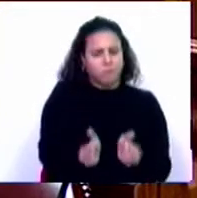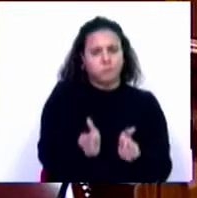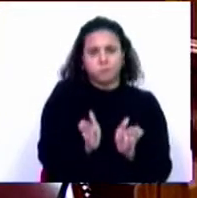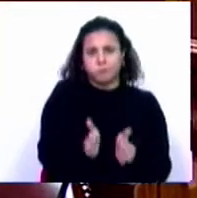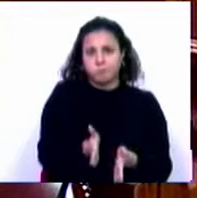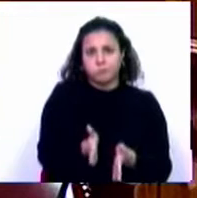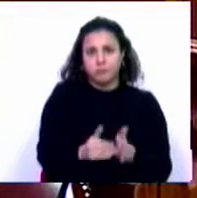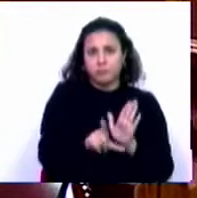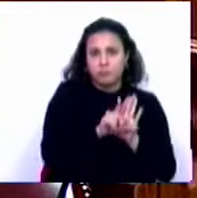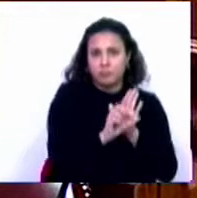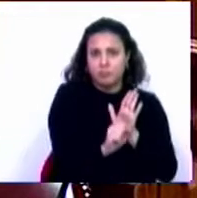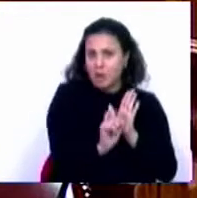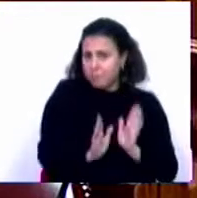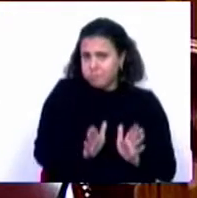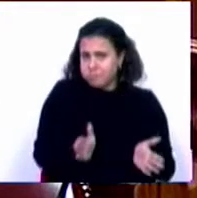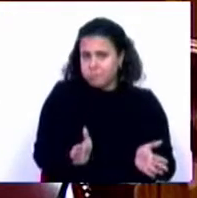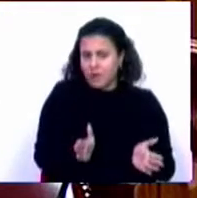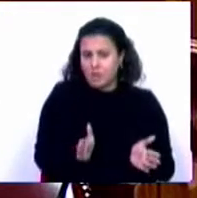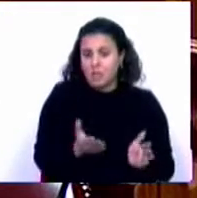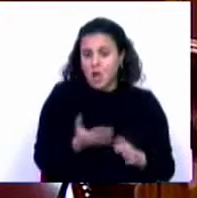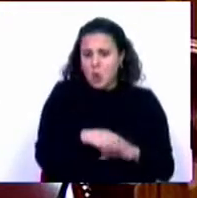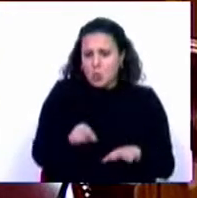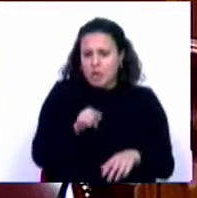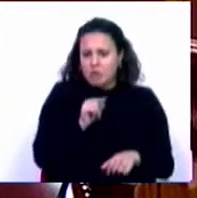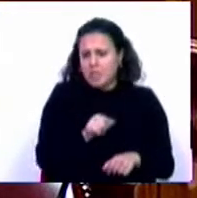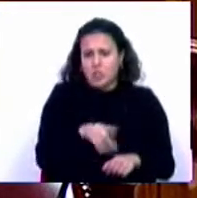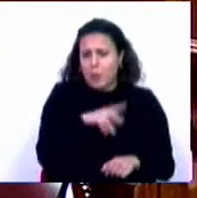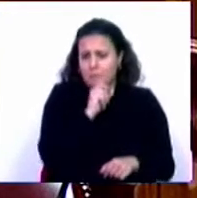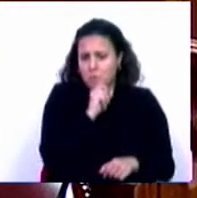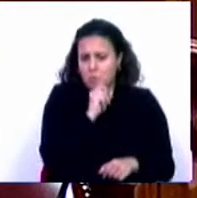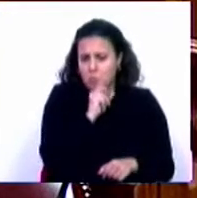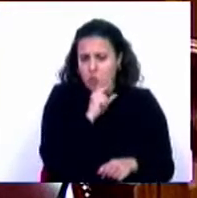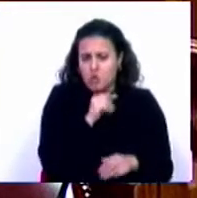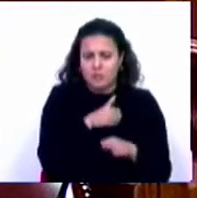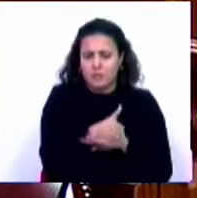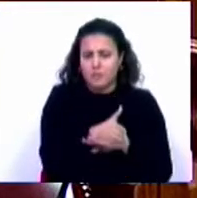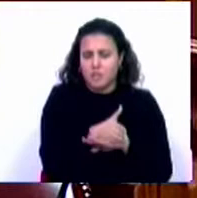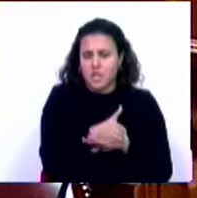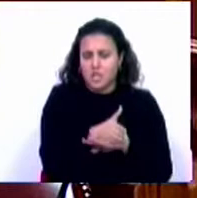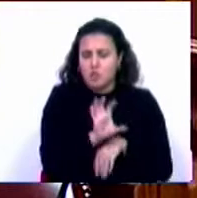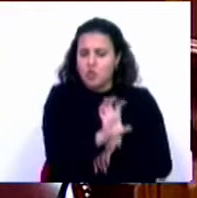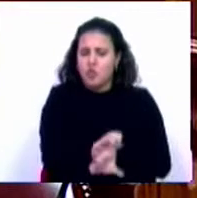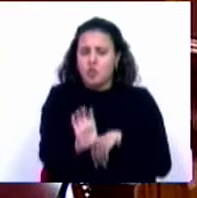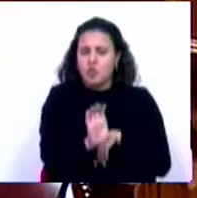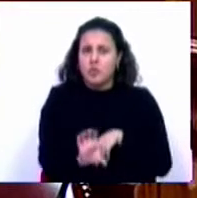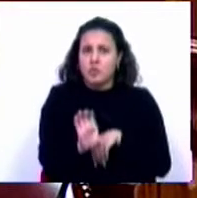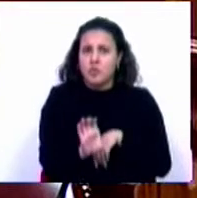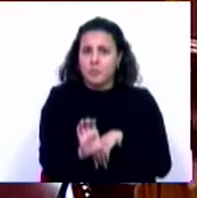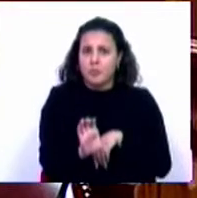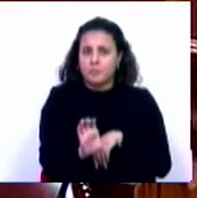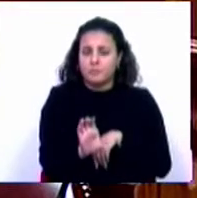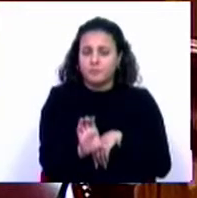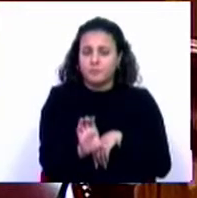intervenção legislativa, uma vez que isso se pode fazer através de mecanismos de determinação